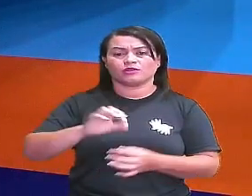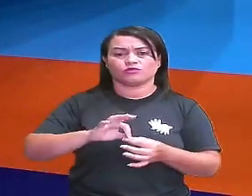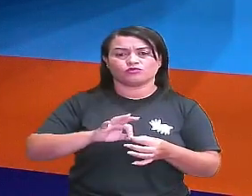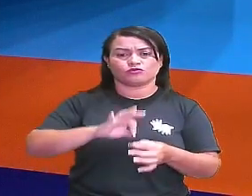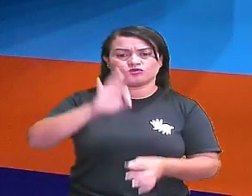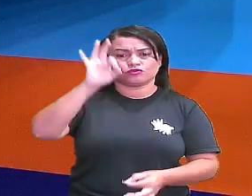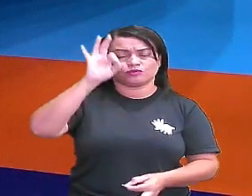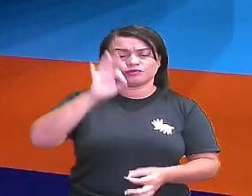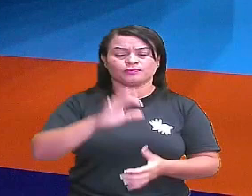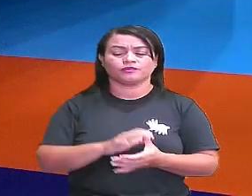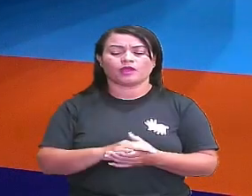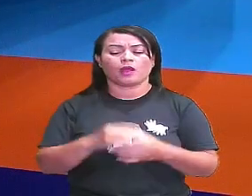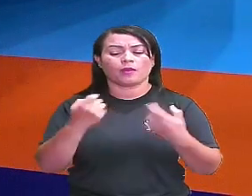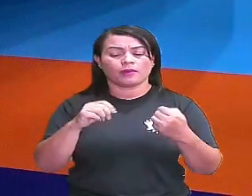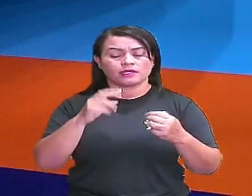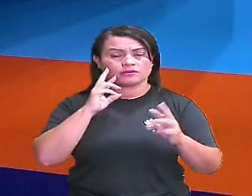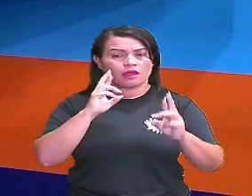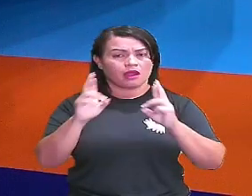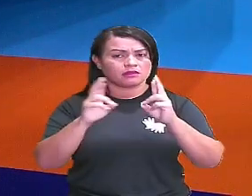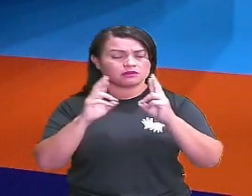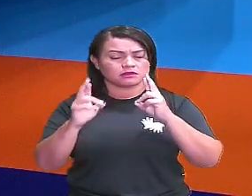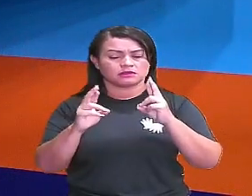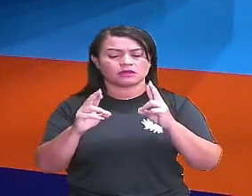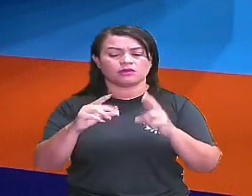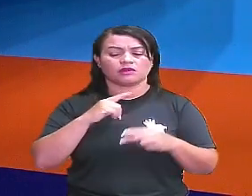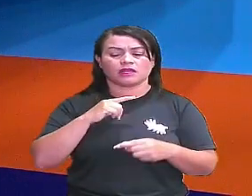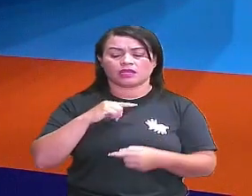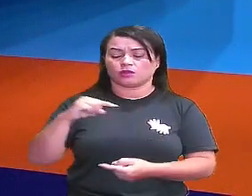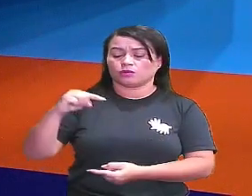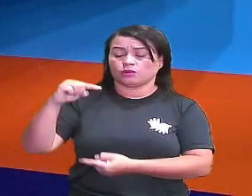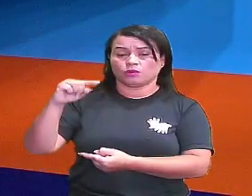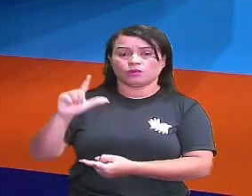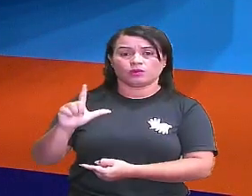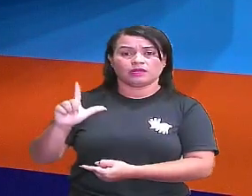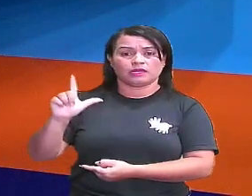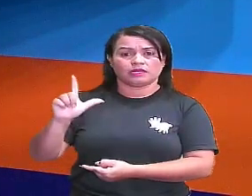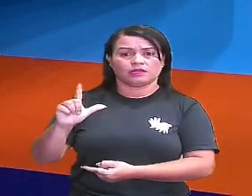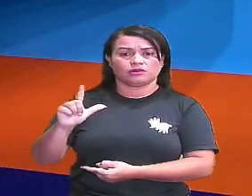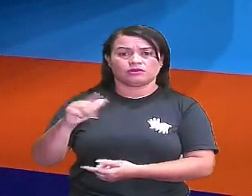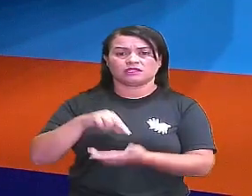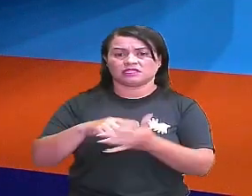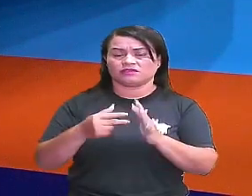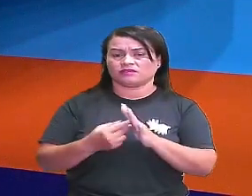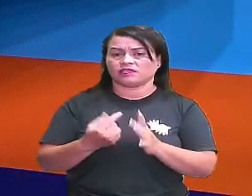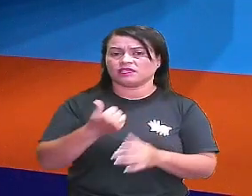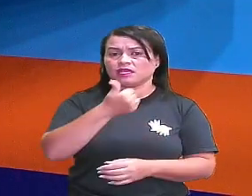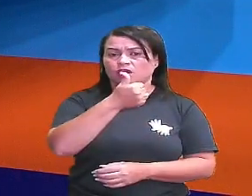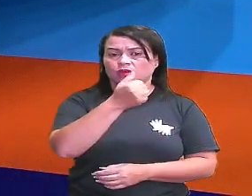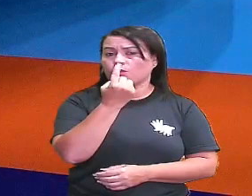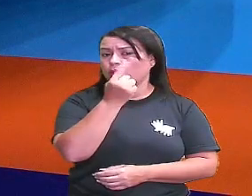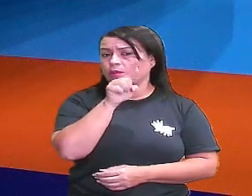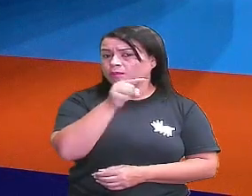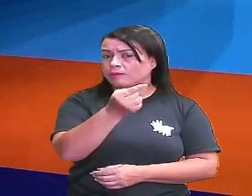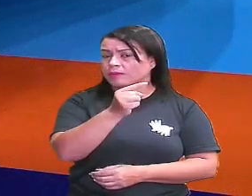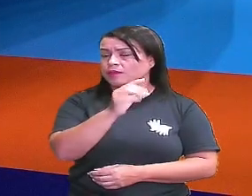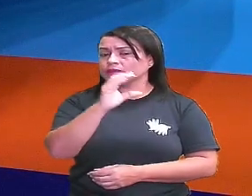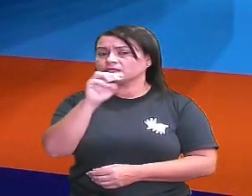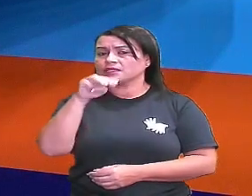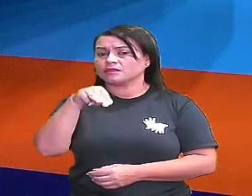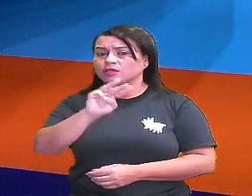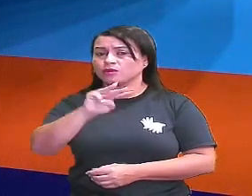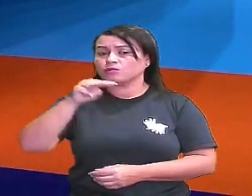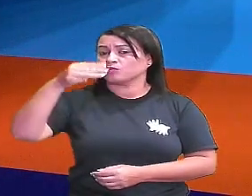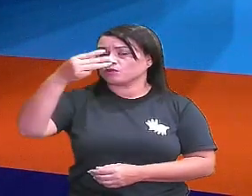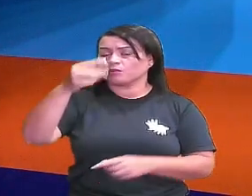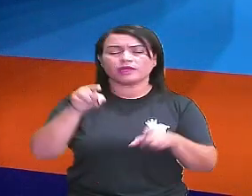eu preciso dessa relação. O litro, ele tanto é 1000 centímetros cúbicos, igual a 1000 centímetros cúbicos, como